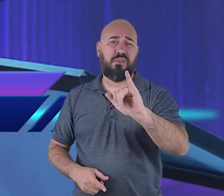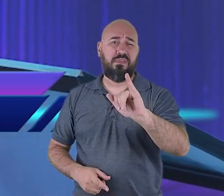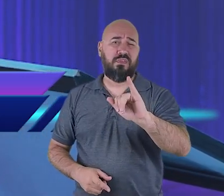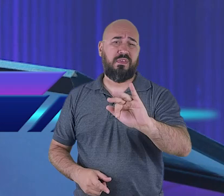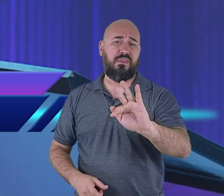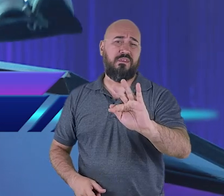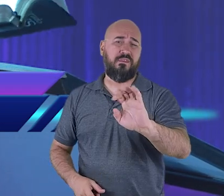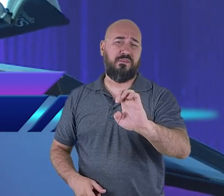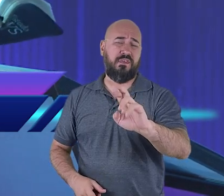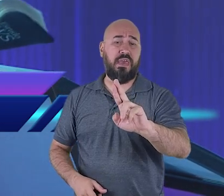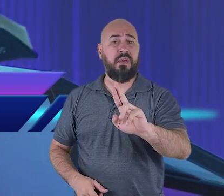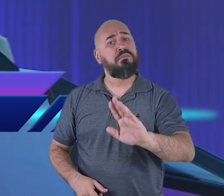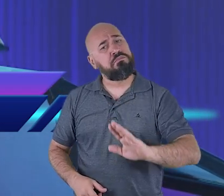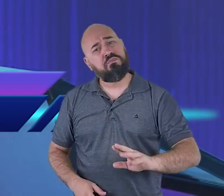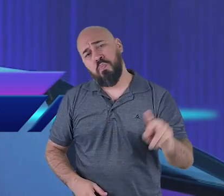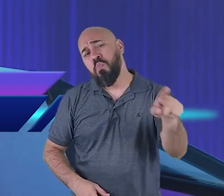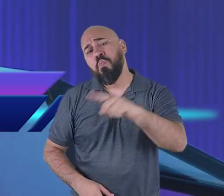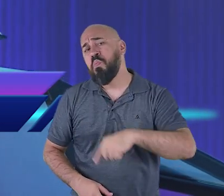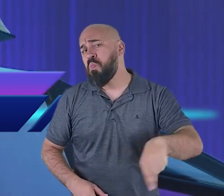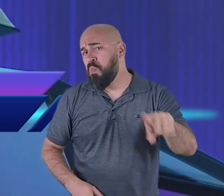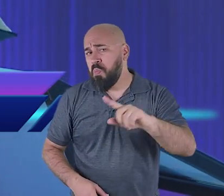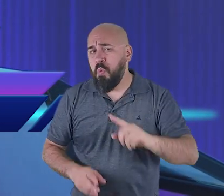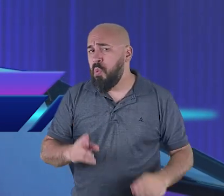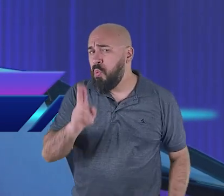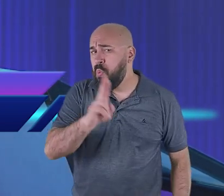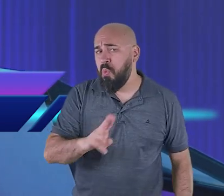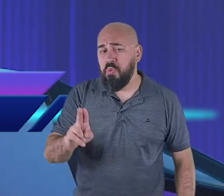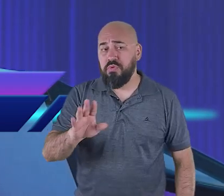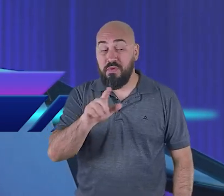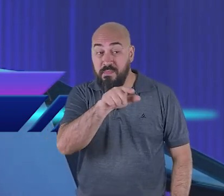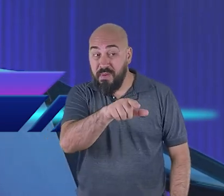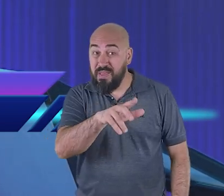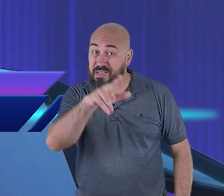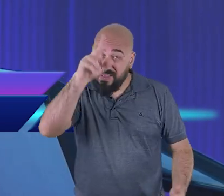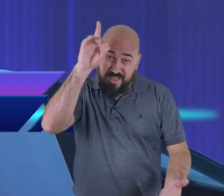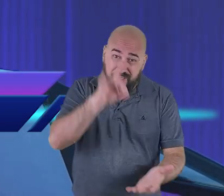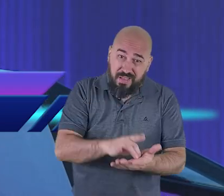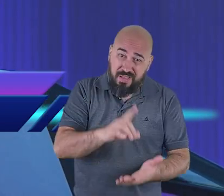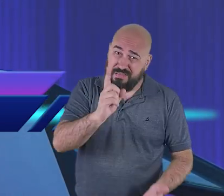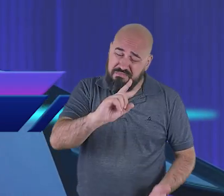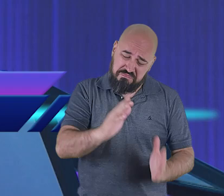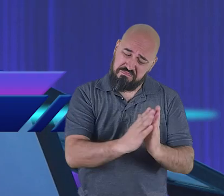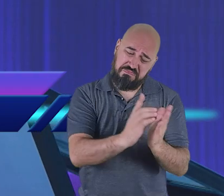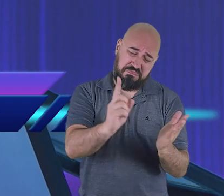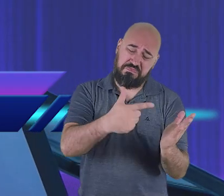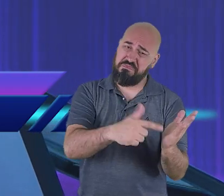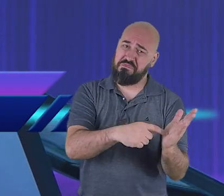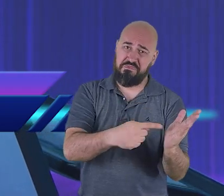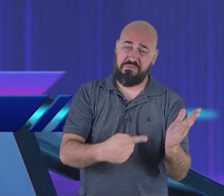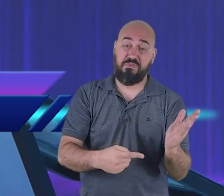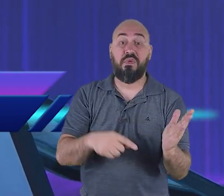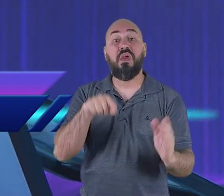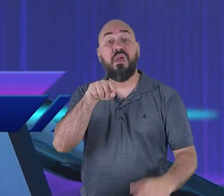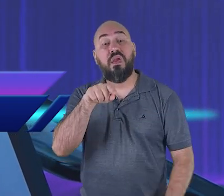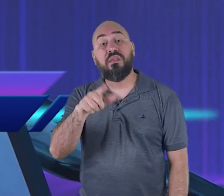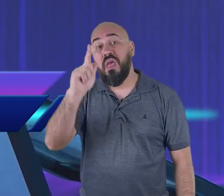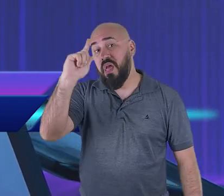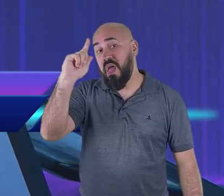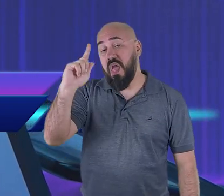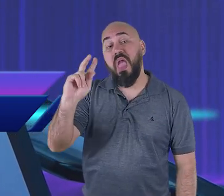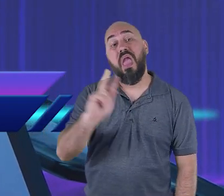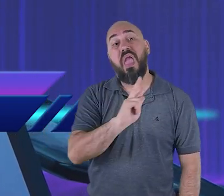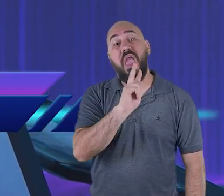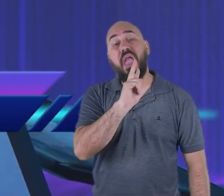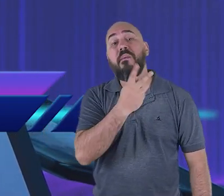uma derivação latina de uma expressão no hebraico que significa estrela da manhã.